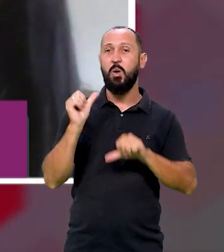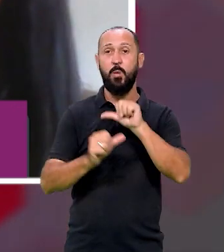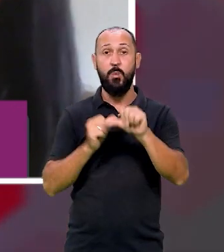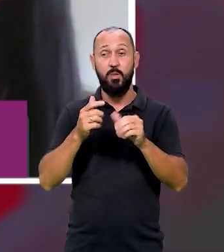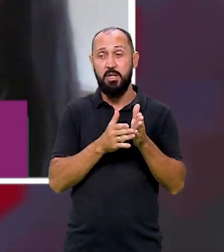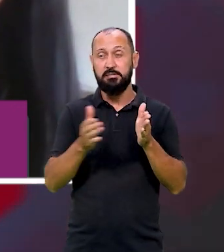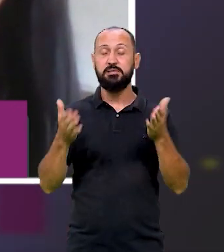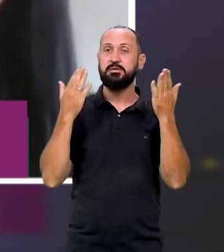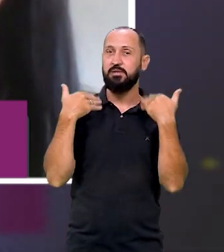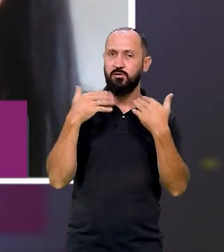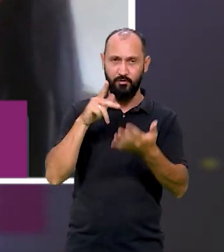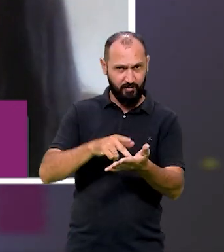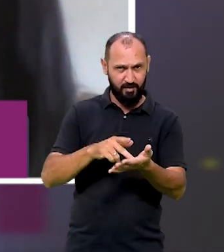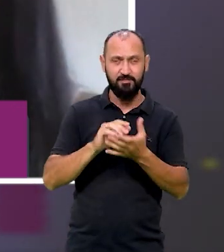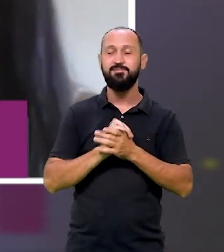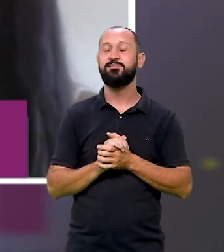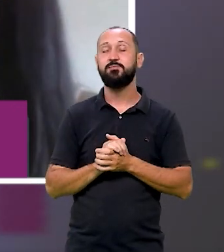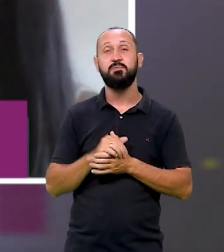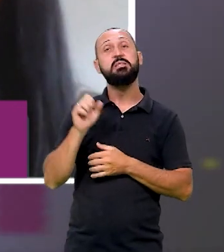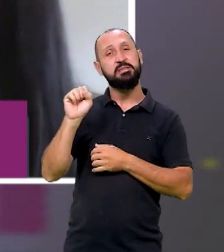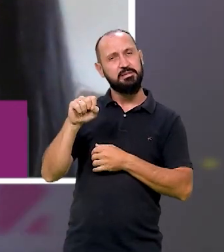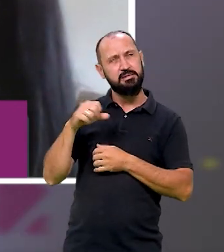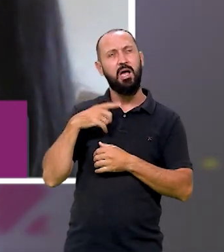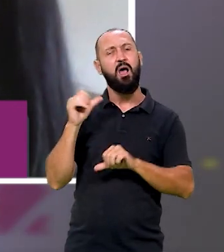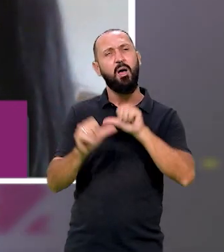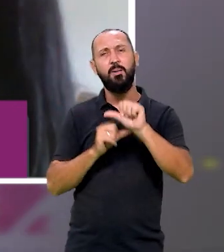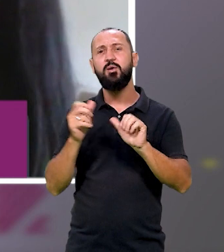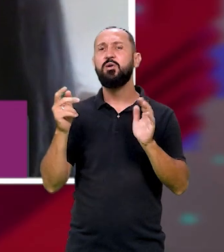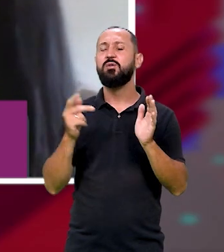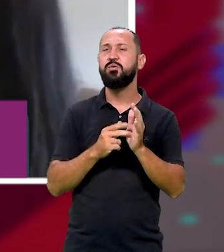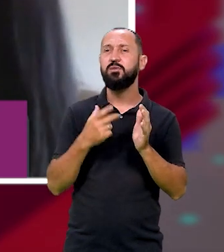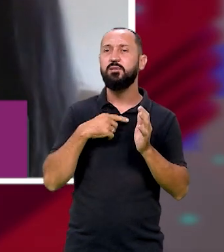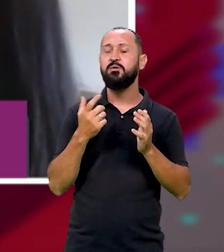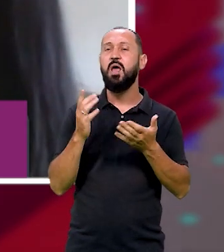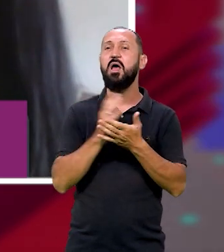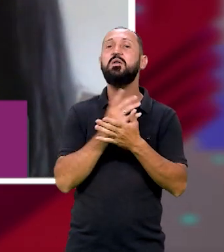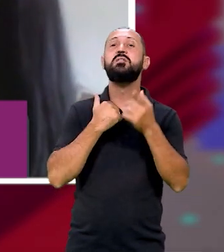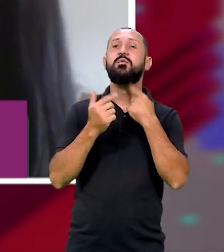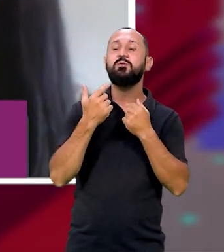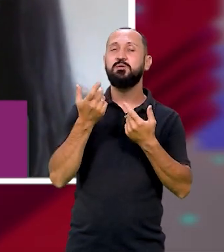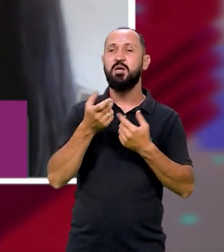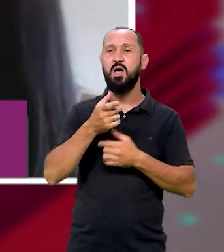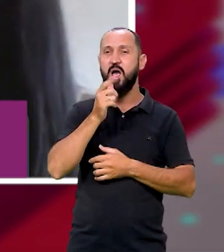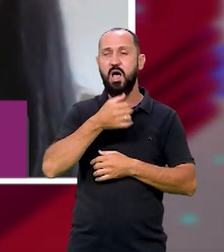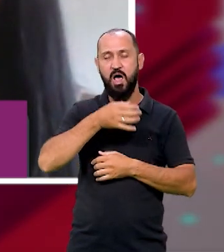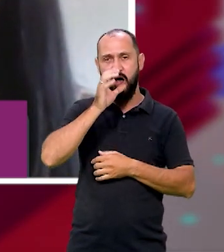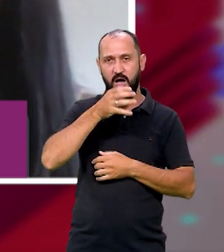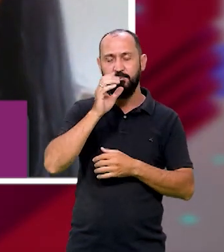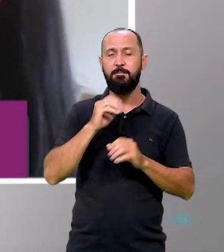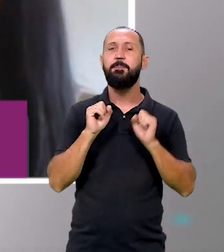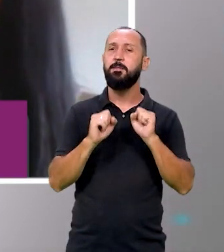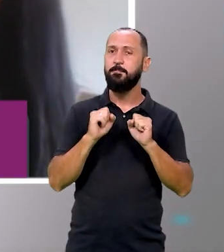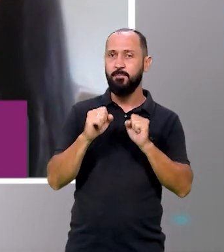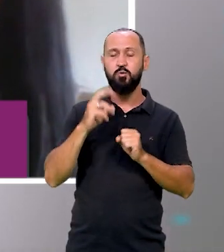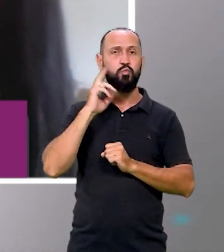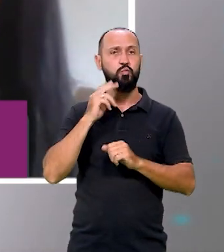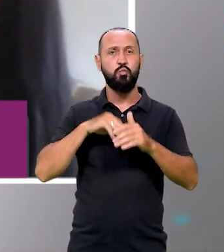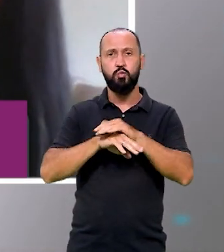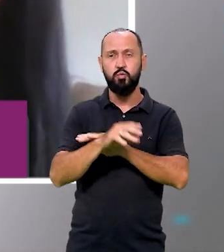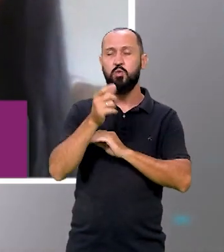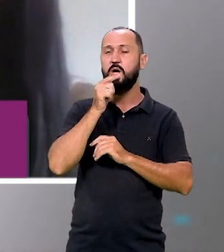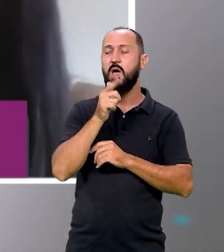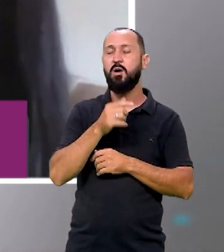isso muda nesse calorão, não é mesmo? Sim, muda. Nós temos mais vontade de tomar coisas líquidas, né? Eu acredito